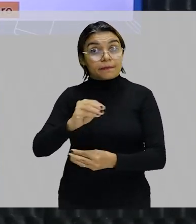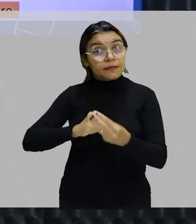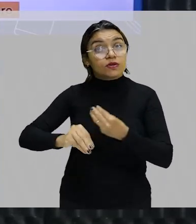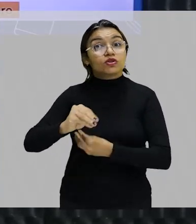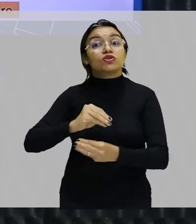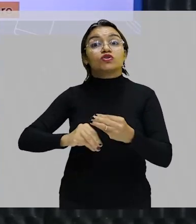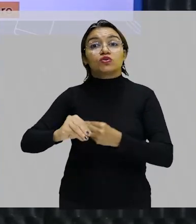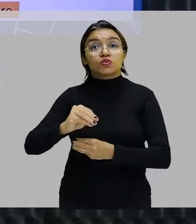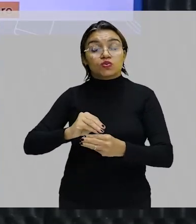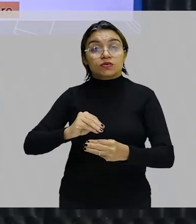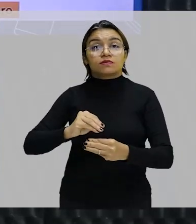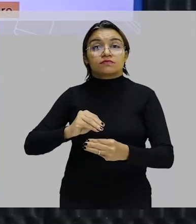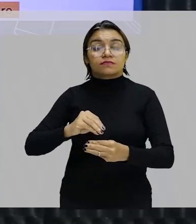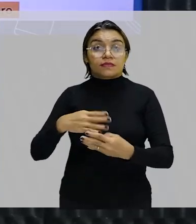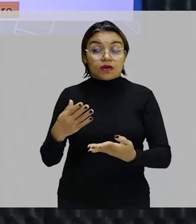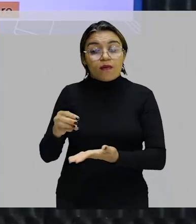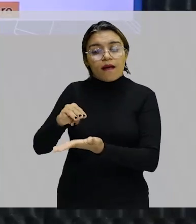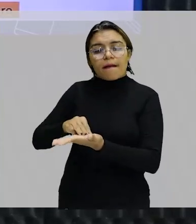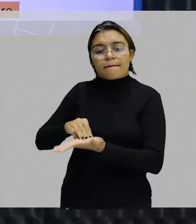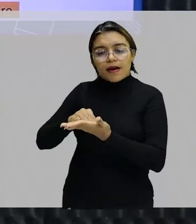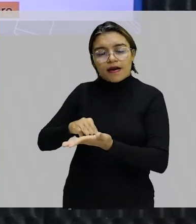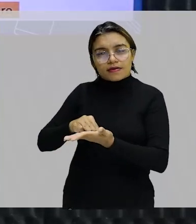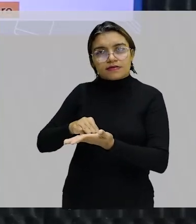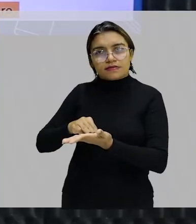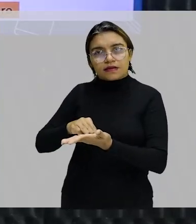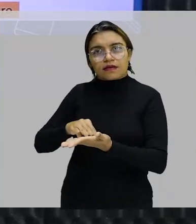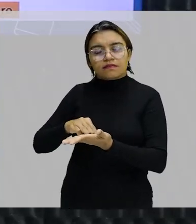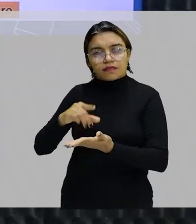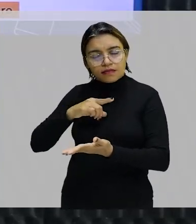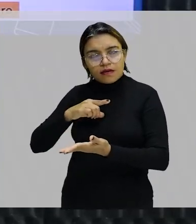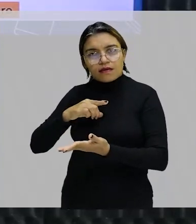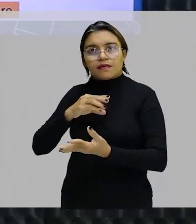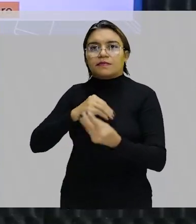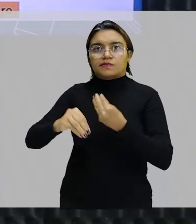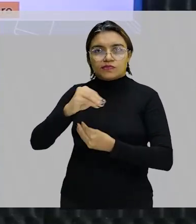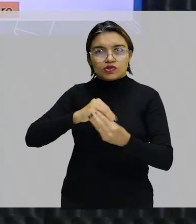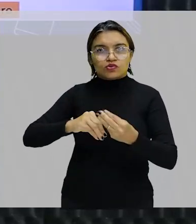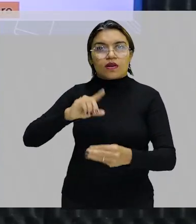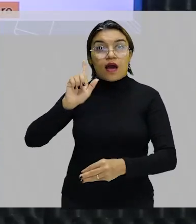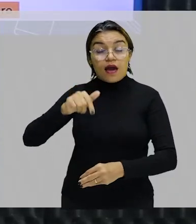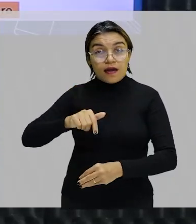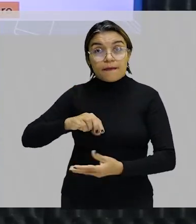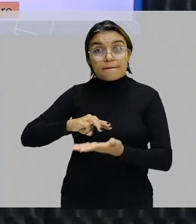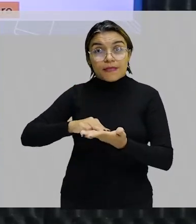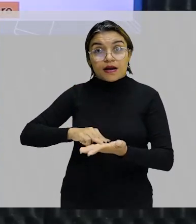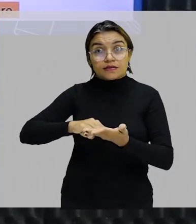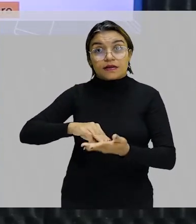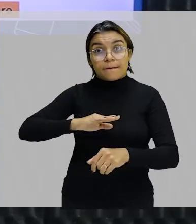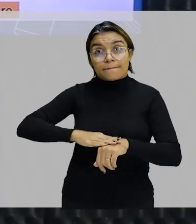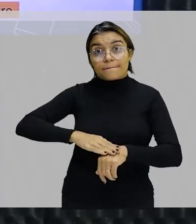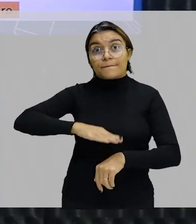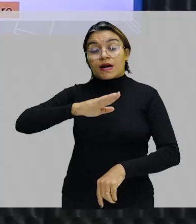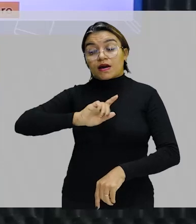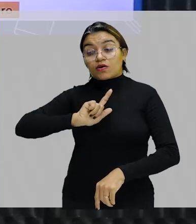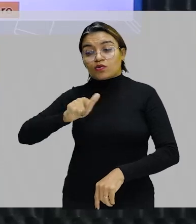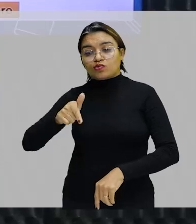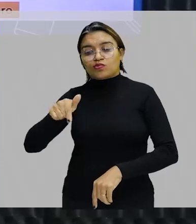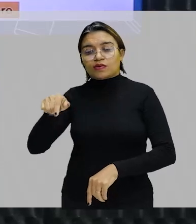bem? Então, claro que essa massa que vai apresentar impurezas deve ser uma massa maior do que aquela quando a